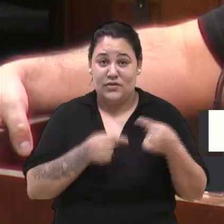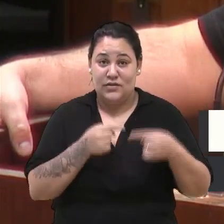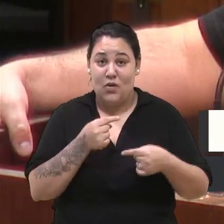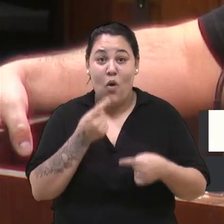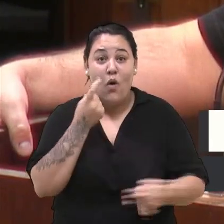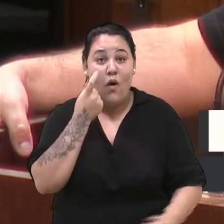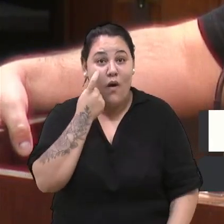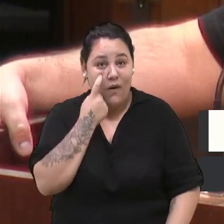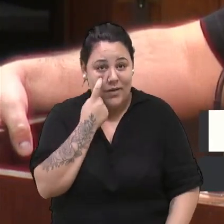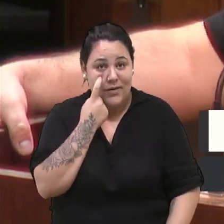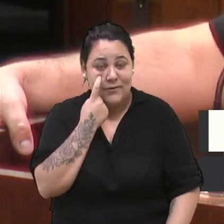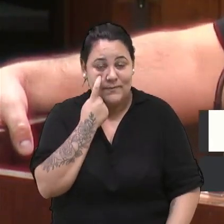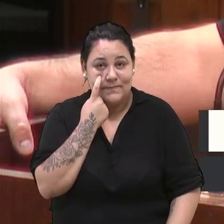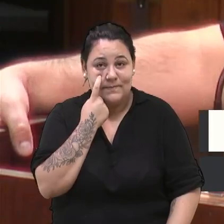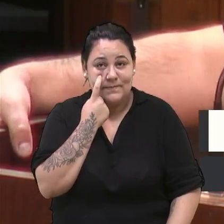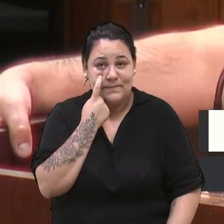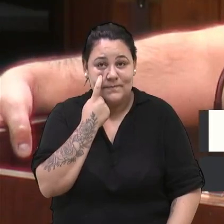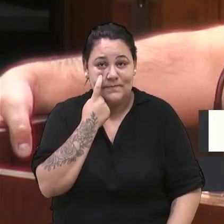enquanto